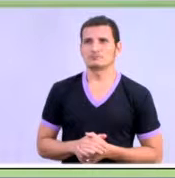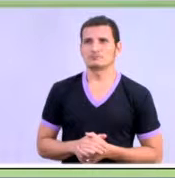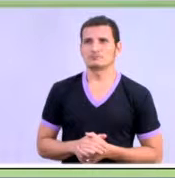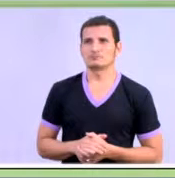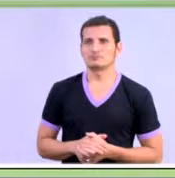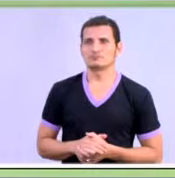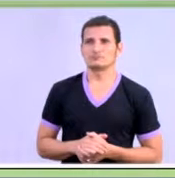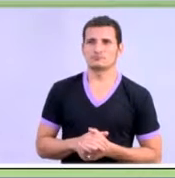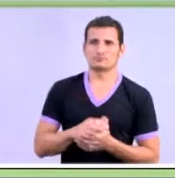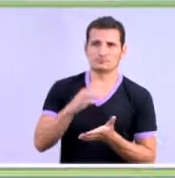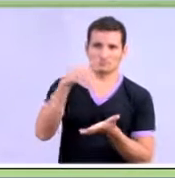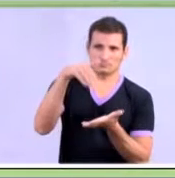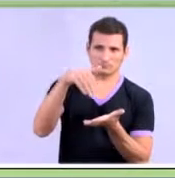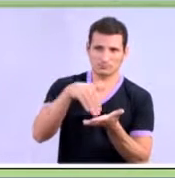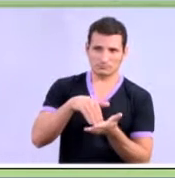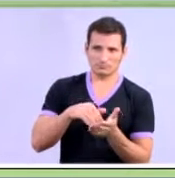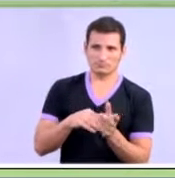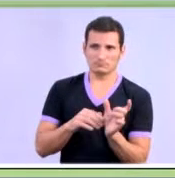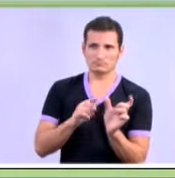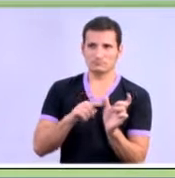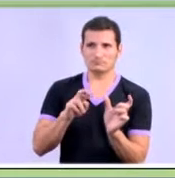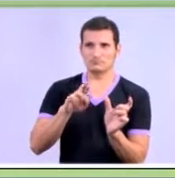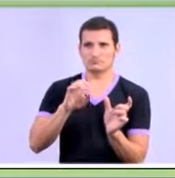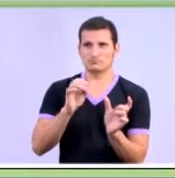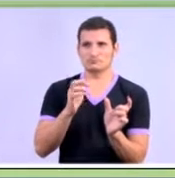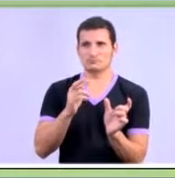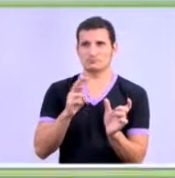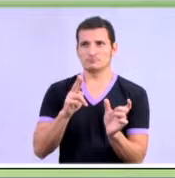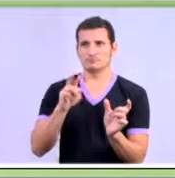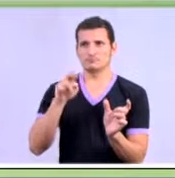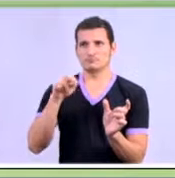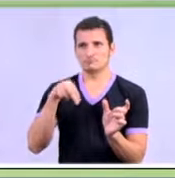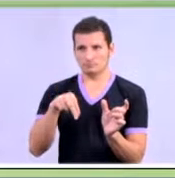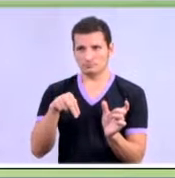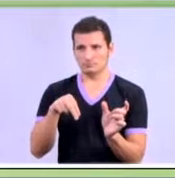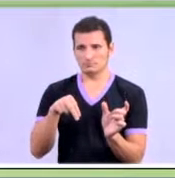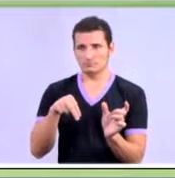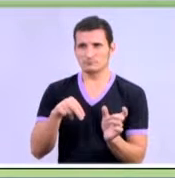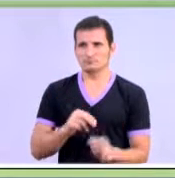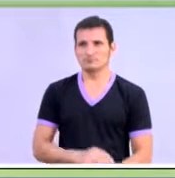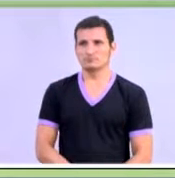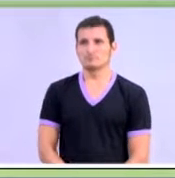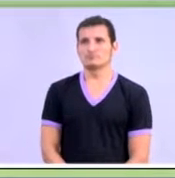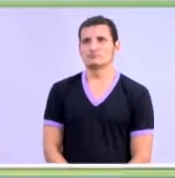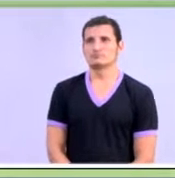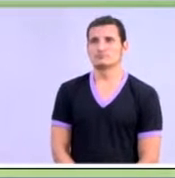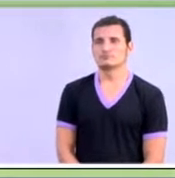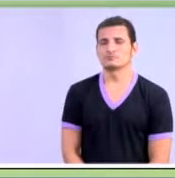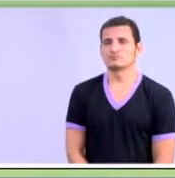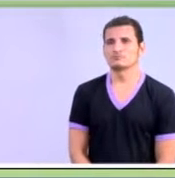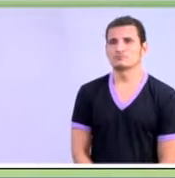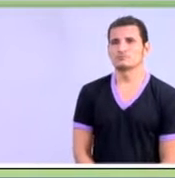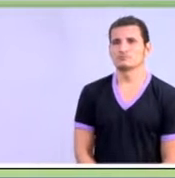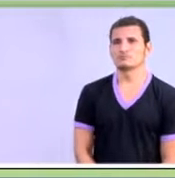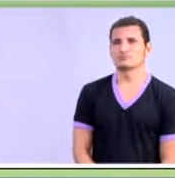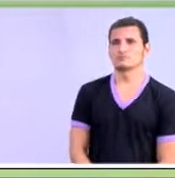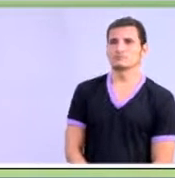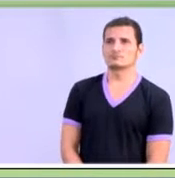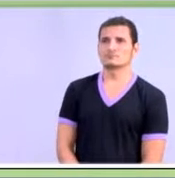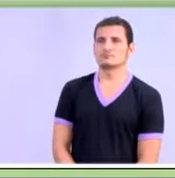A última linha vai ser return alguma coisa. Ao sacar, a última linha vai ser return alguma coisa. Que coisa é